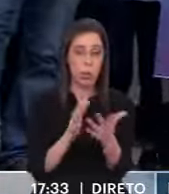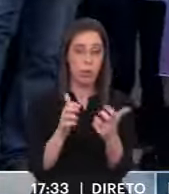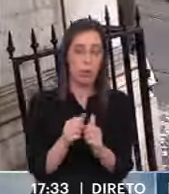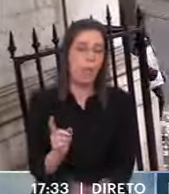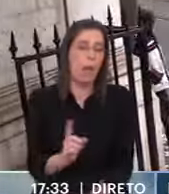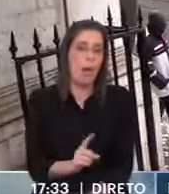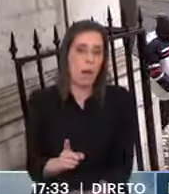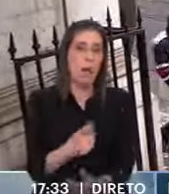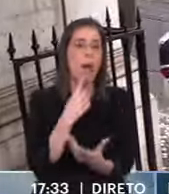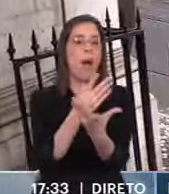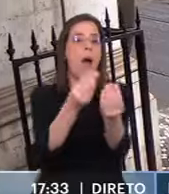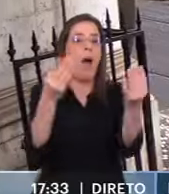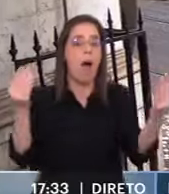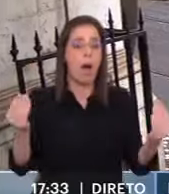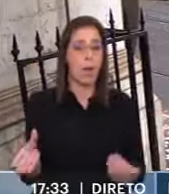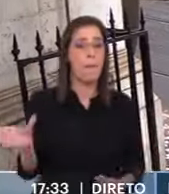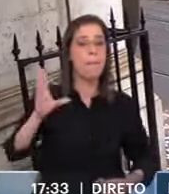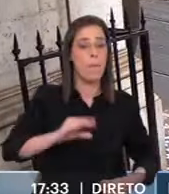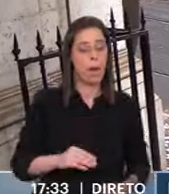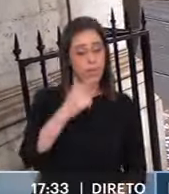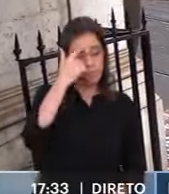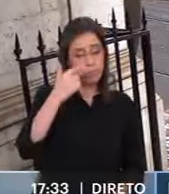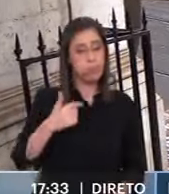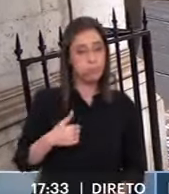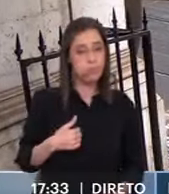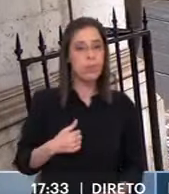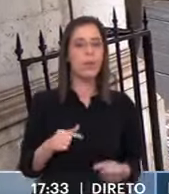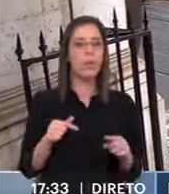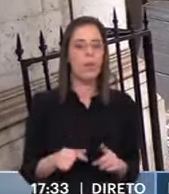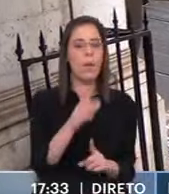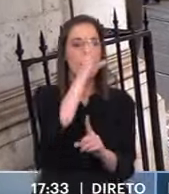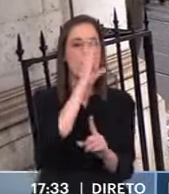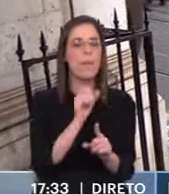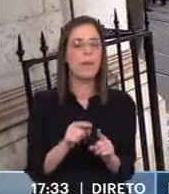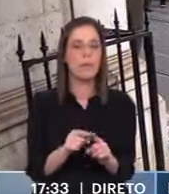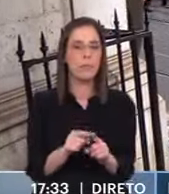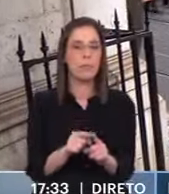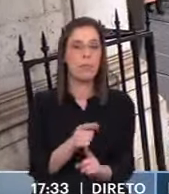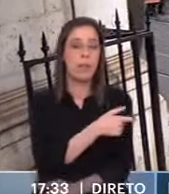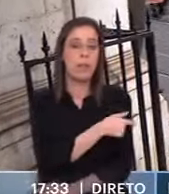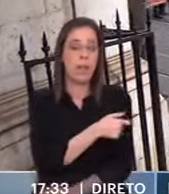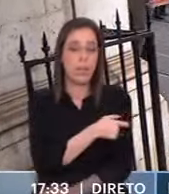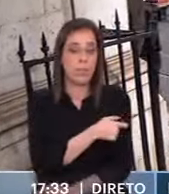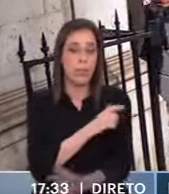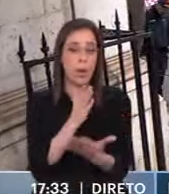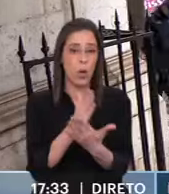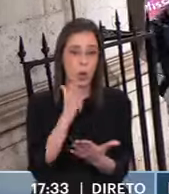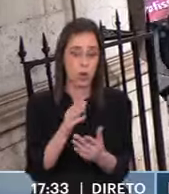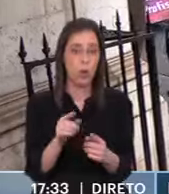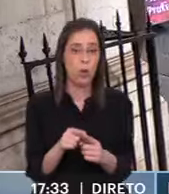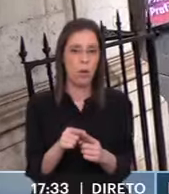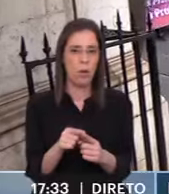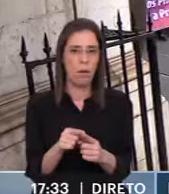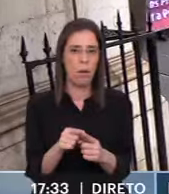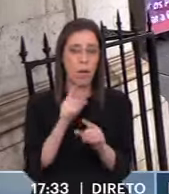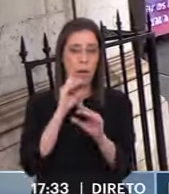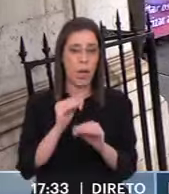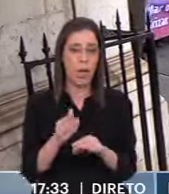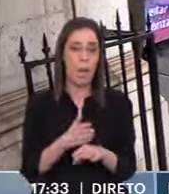todos, eles são muitos e ainda mais quando sabemos que temos hoje um ministro que representa não apenas a parte da